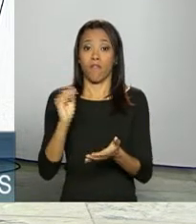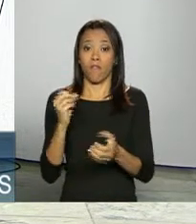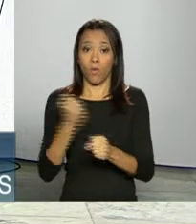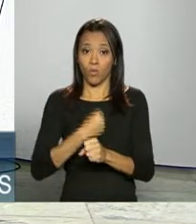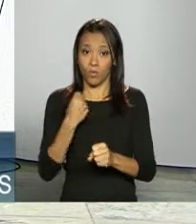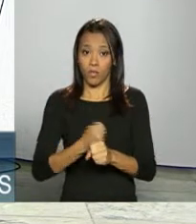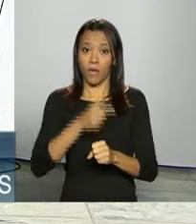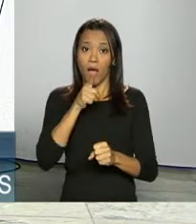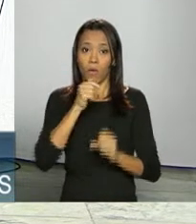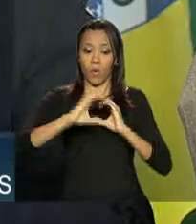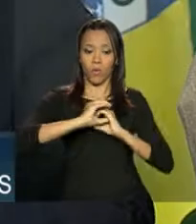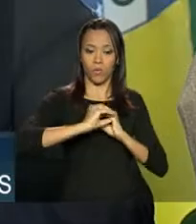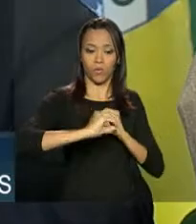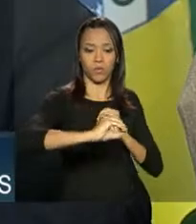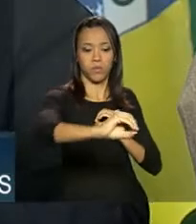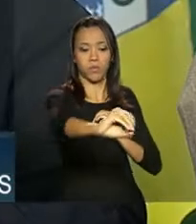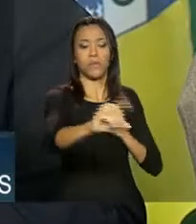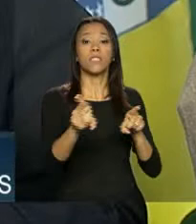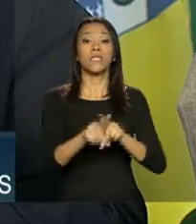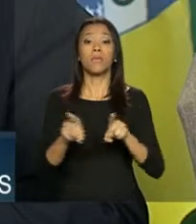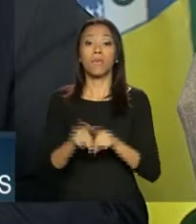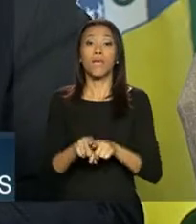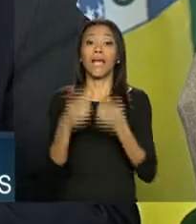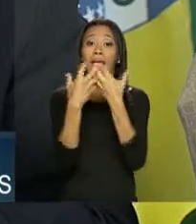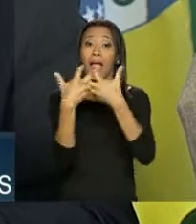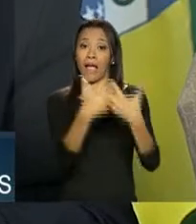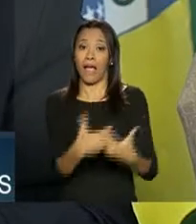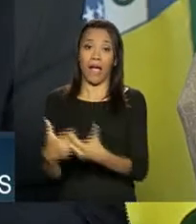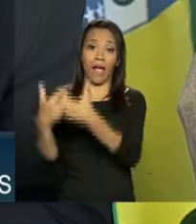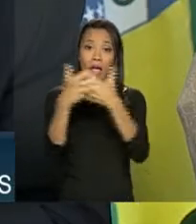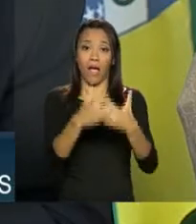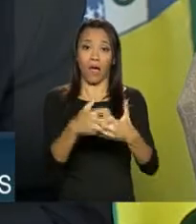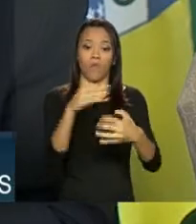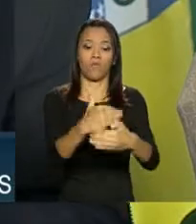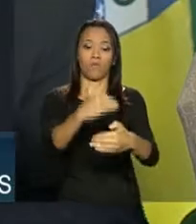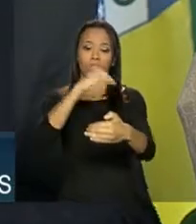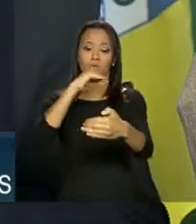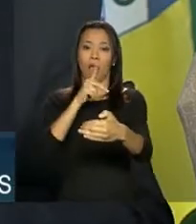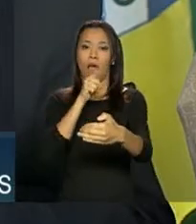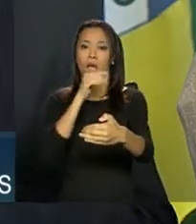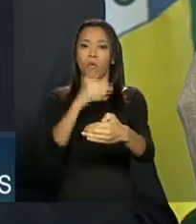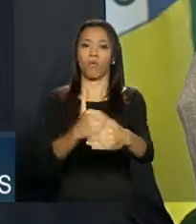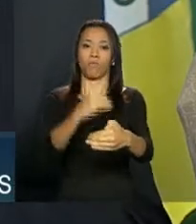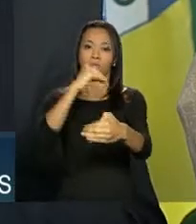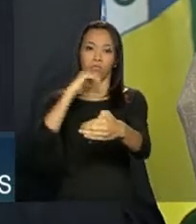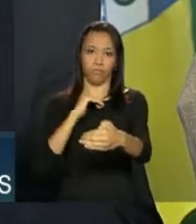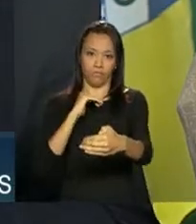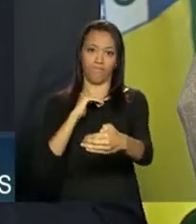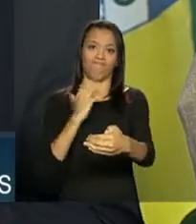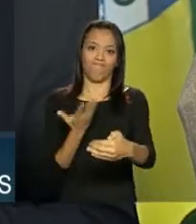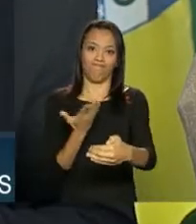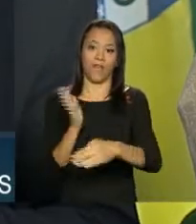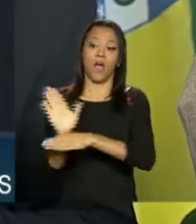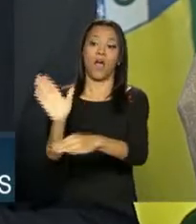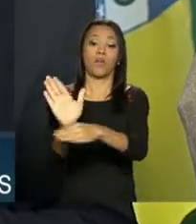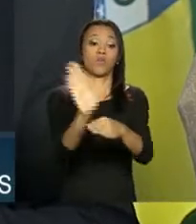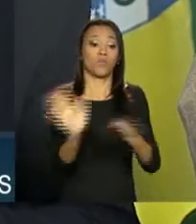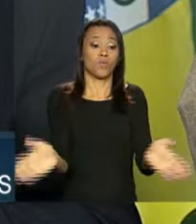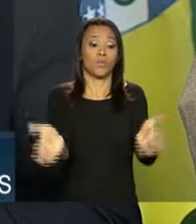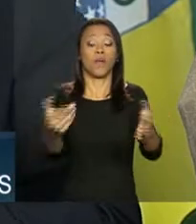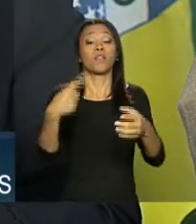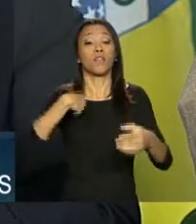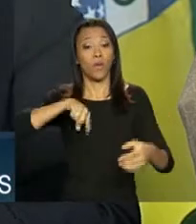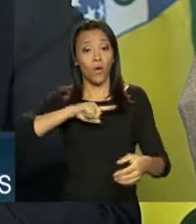a operação carro-pipa nós estamos estruturando em função dos pedidos que todos os